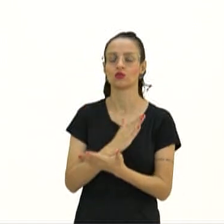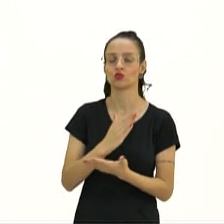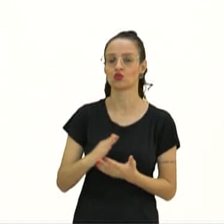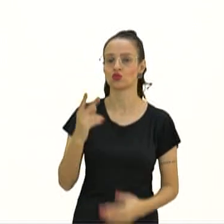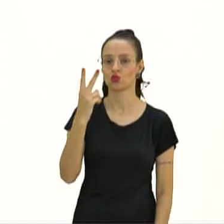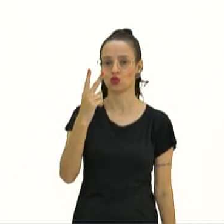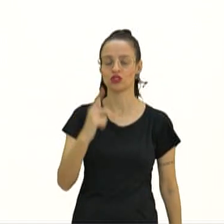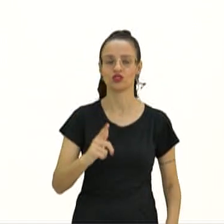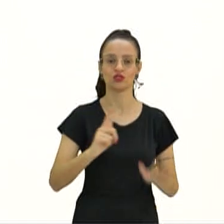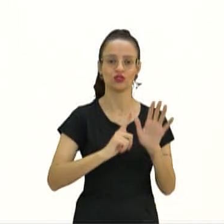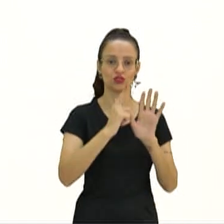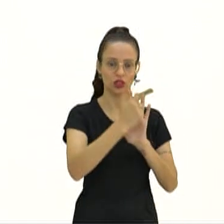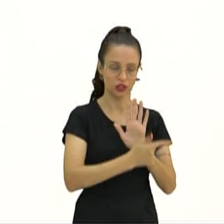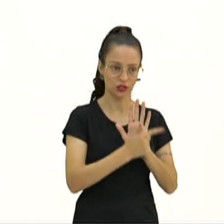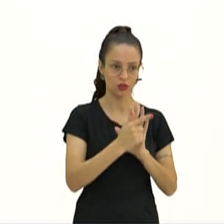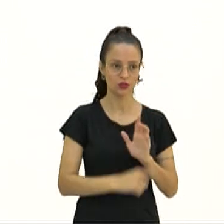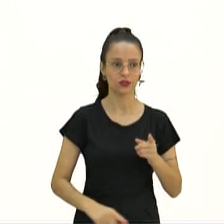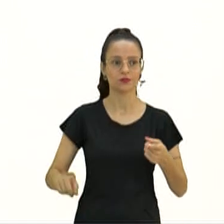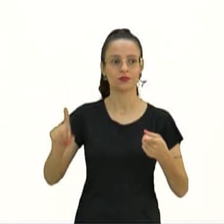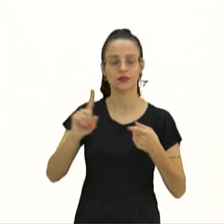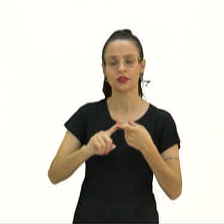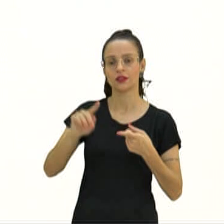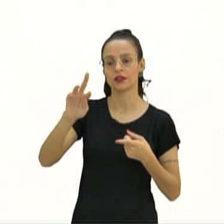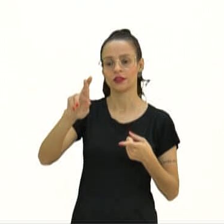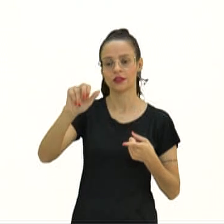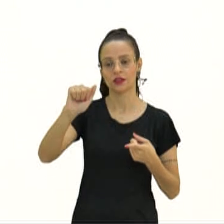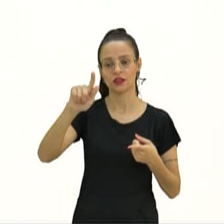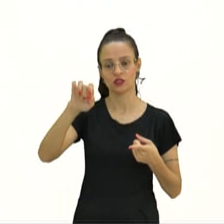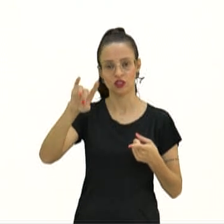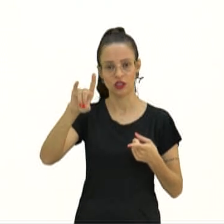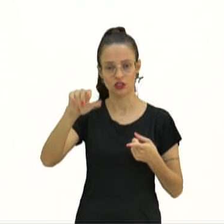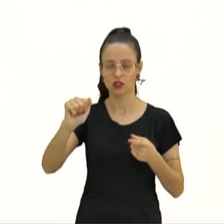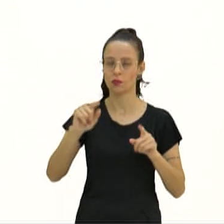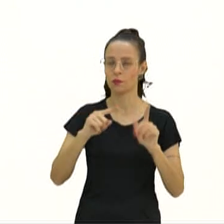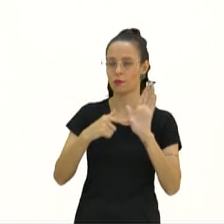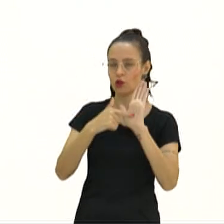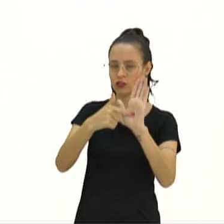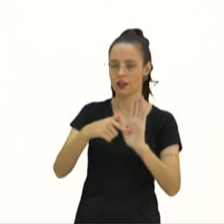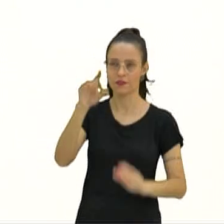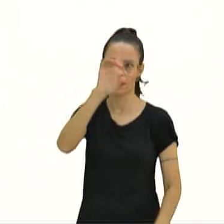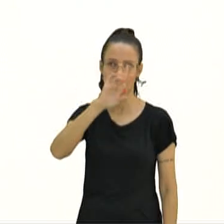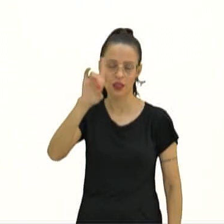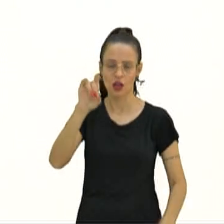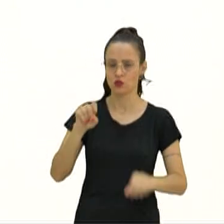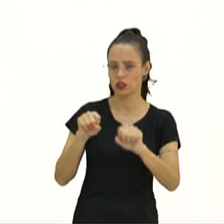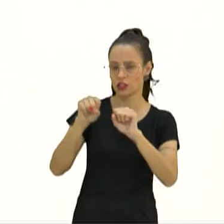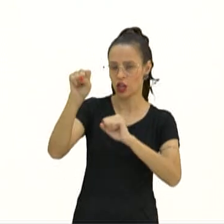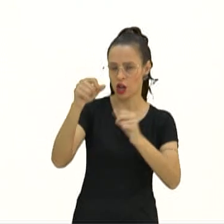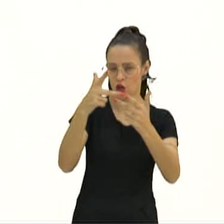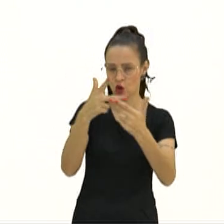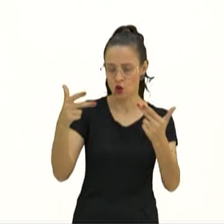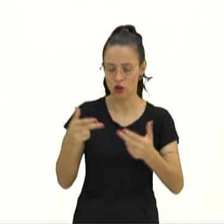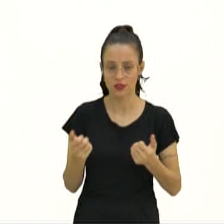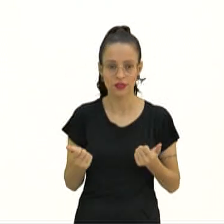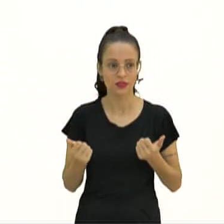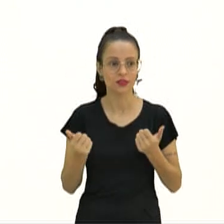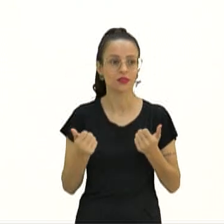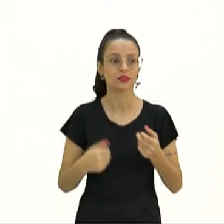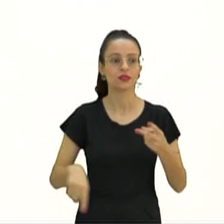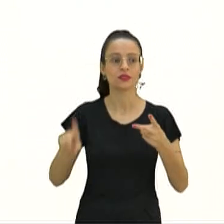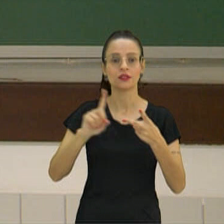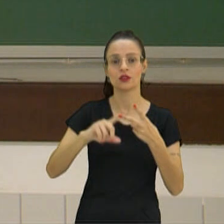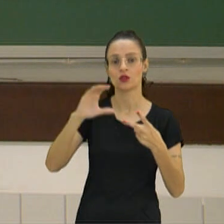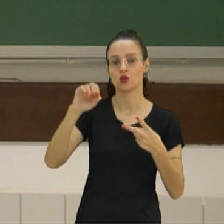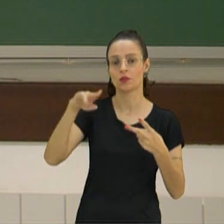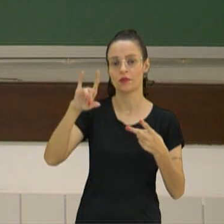gêneros. Tragédia, mais nobre, mostrava heróis e deuses, queria provocar lágrimas, e comédia. Então, eu